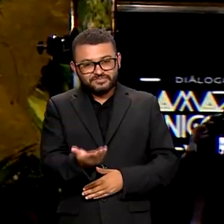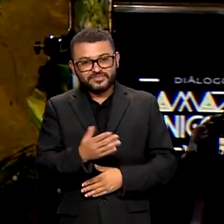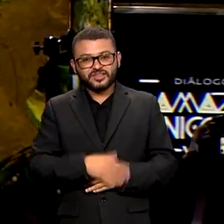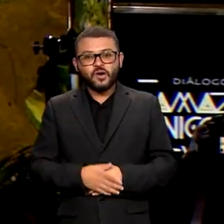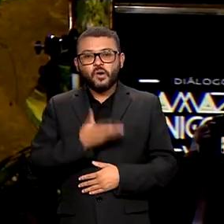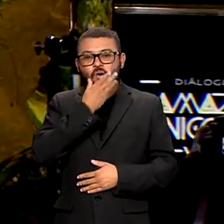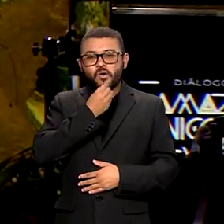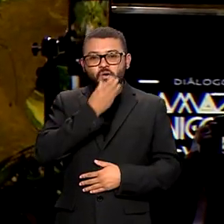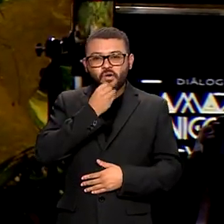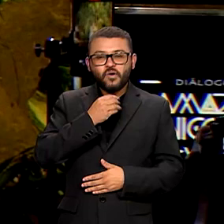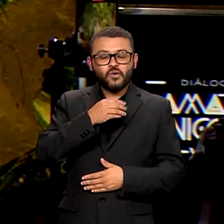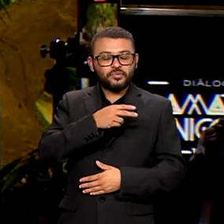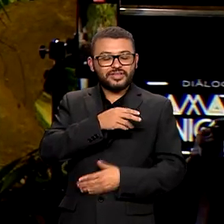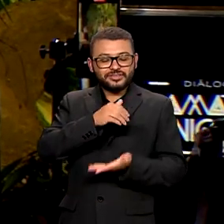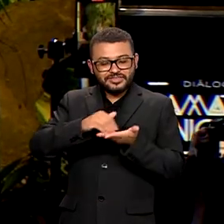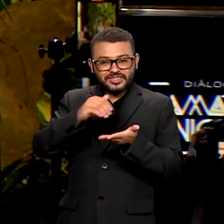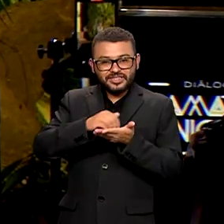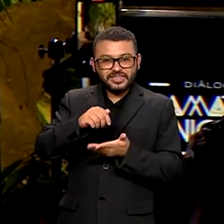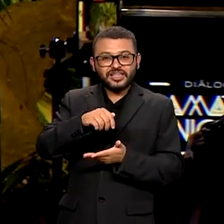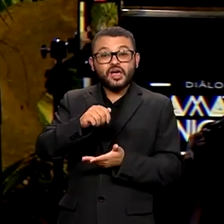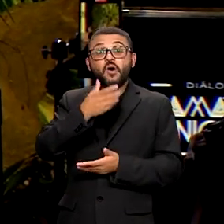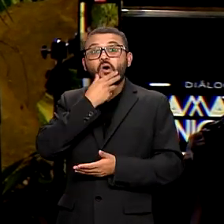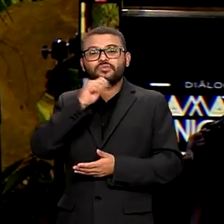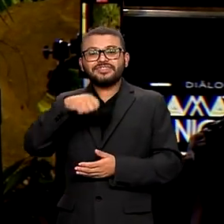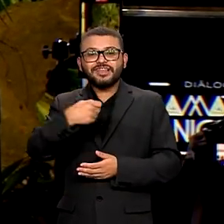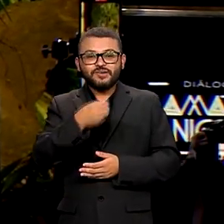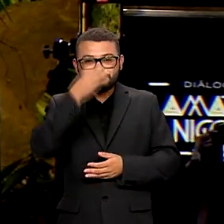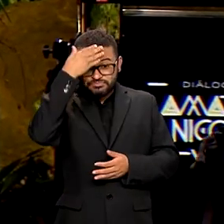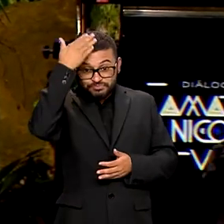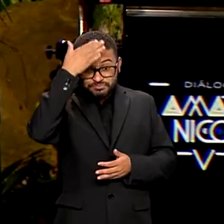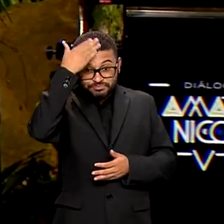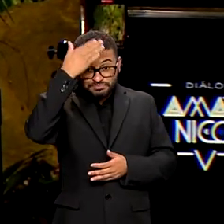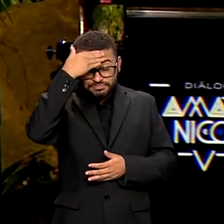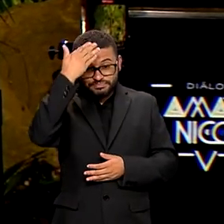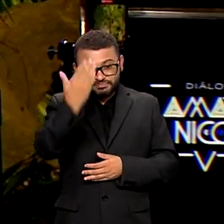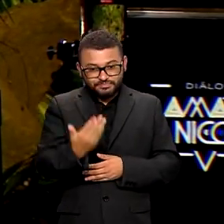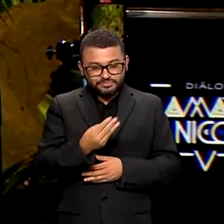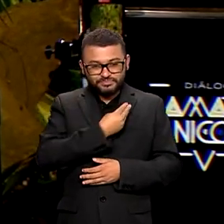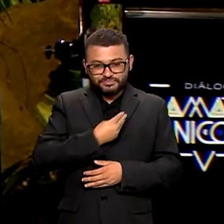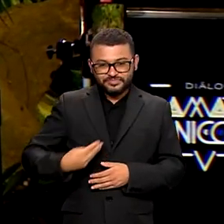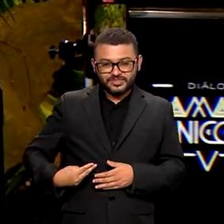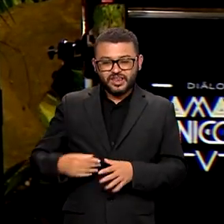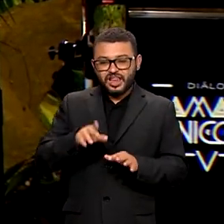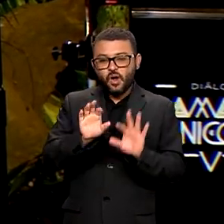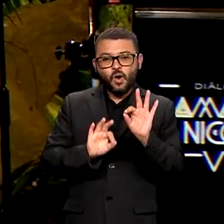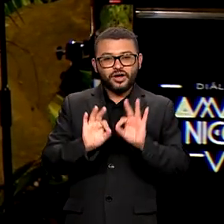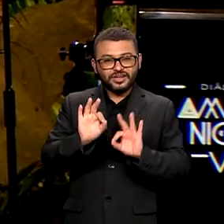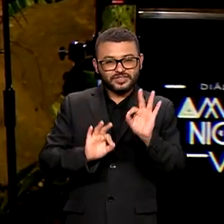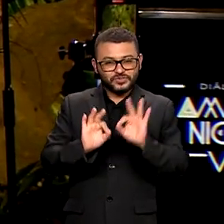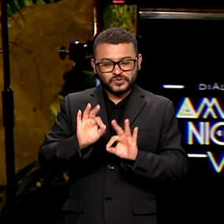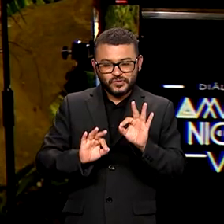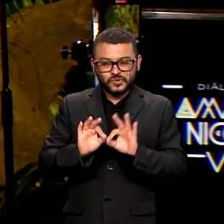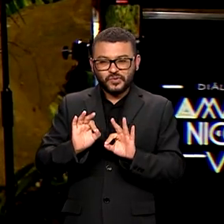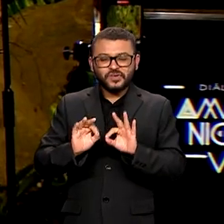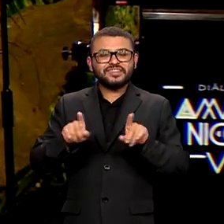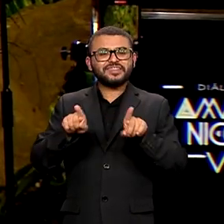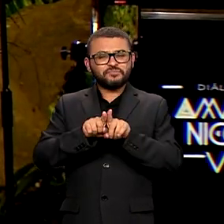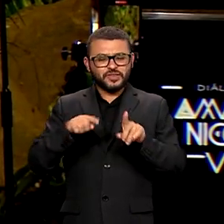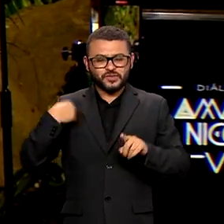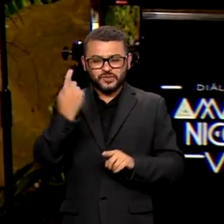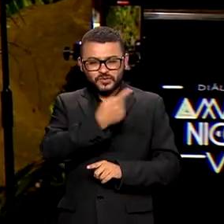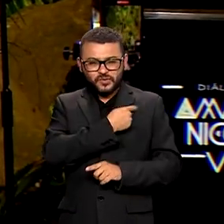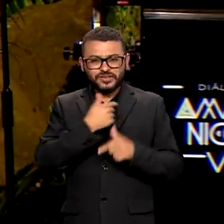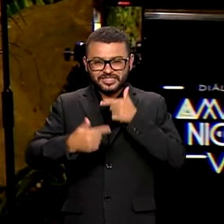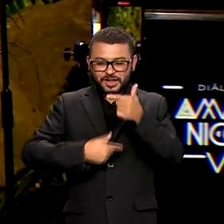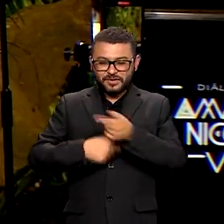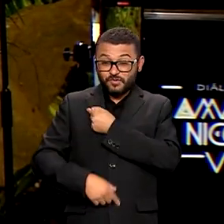da Secretaria-Geral da Presidência, o Márcio, por ter organizado juntamente com todos nós do